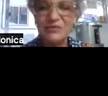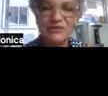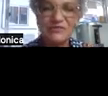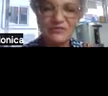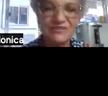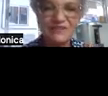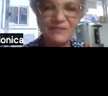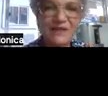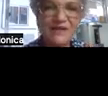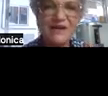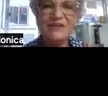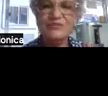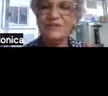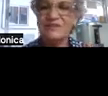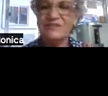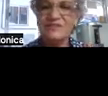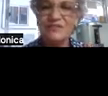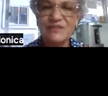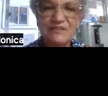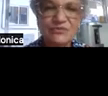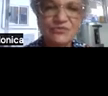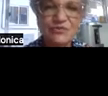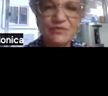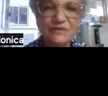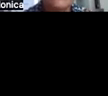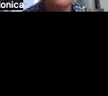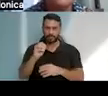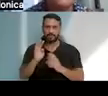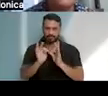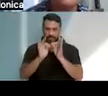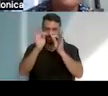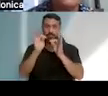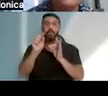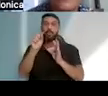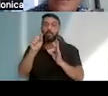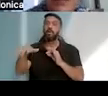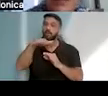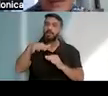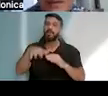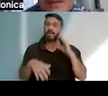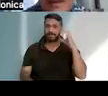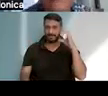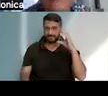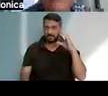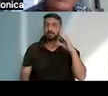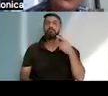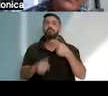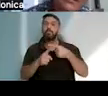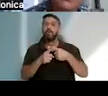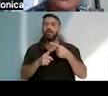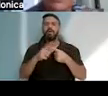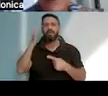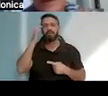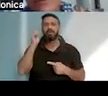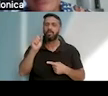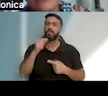área de biotecnologia. Agora é tão difícil os jovens entrar na área de ciência porque acham uma coisa que dá